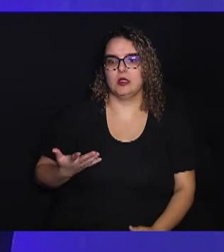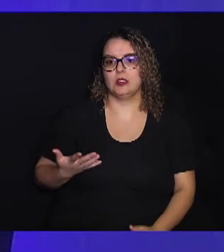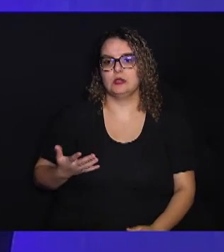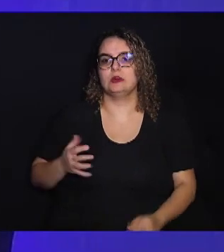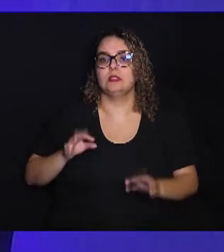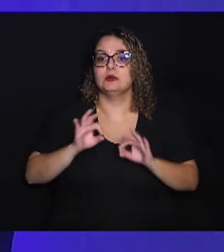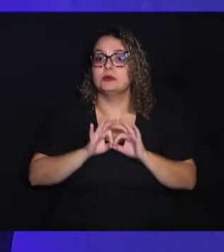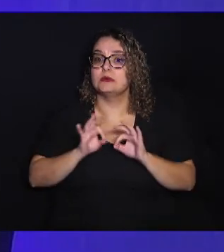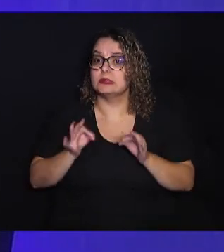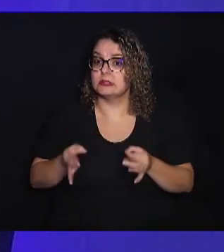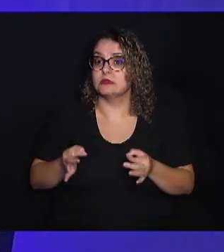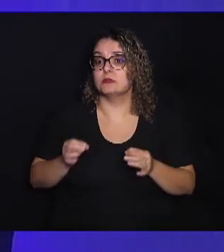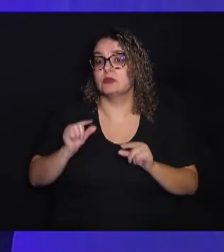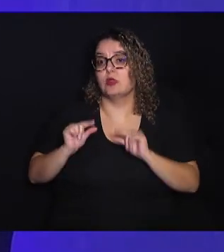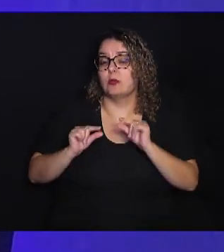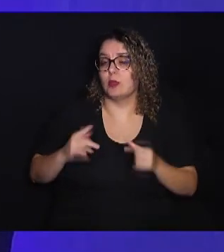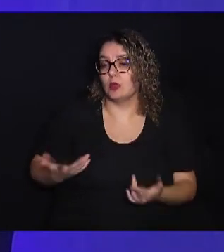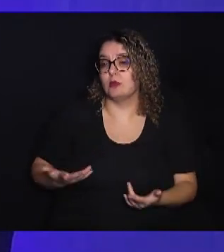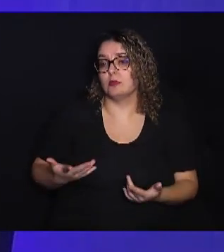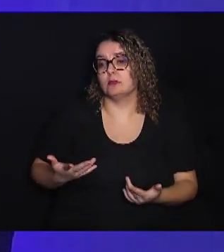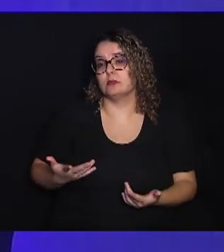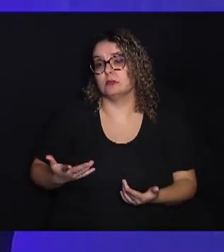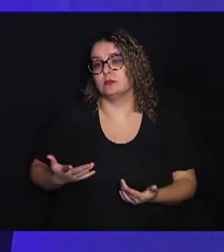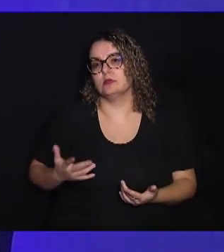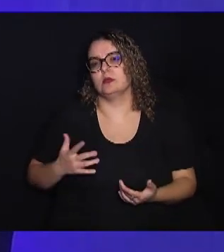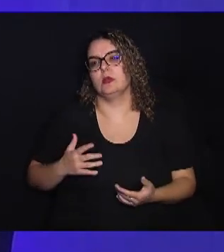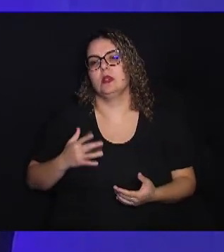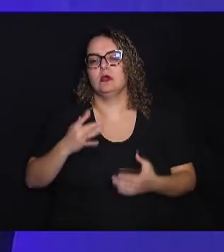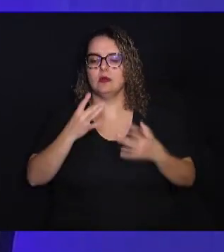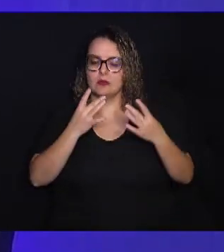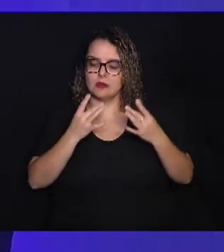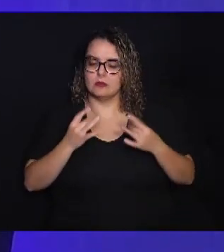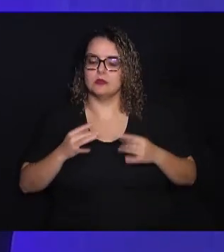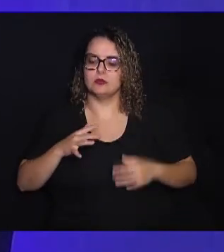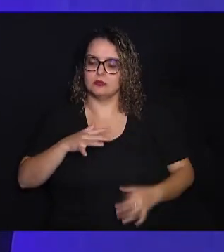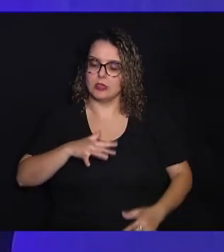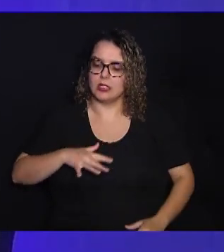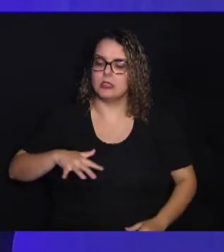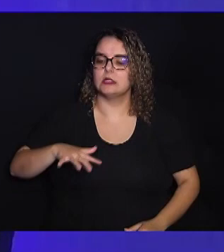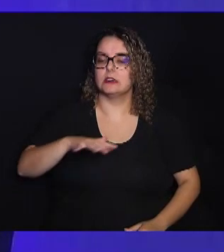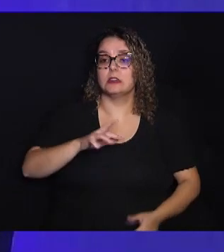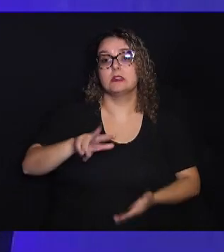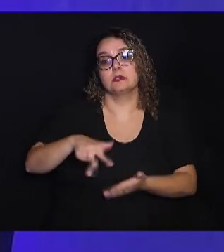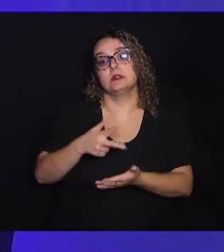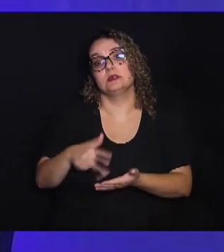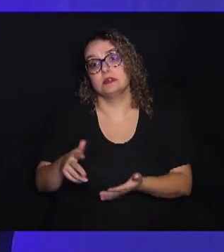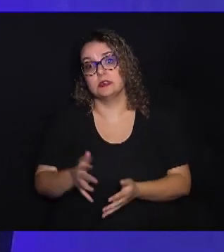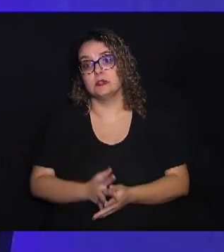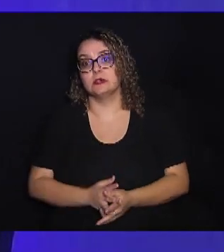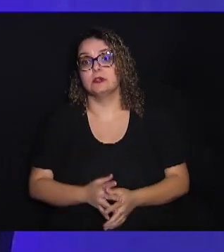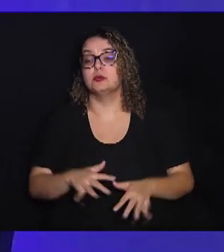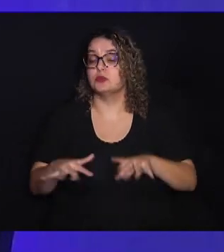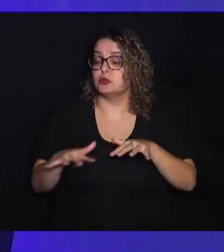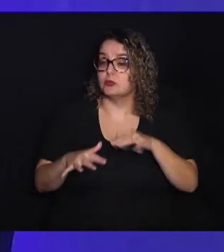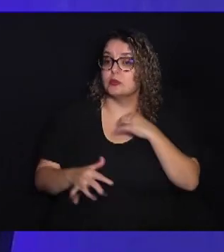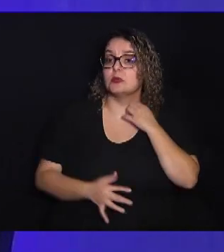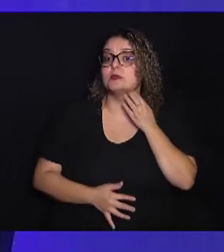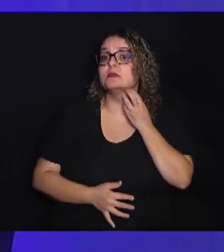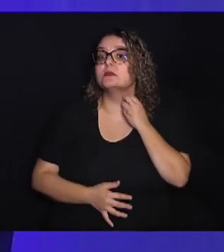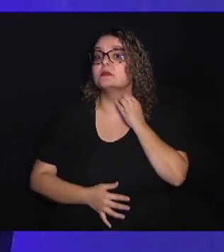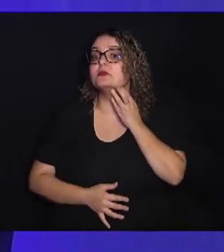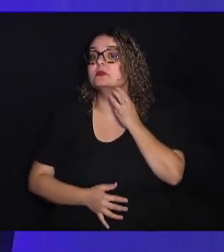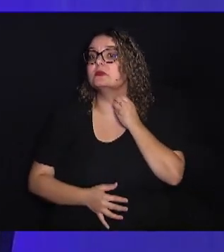sutis, né? E que eles vão adentrando nesse universo da dança, do movimento.